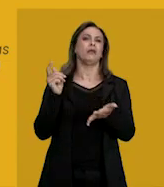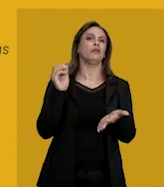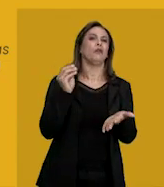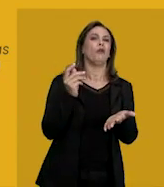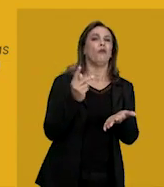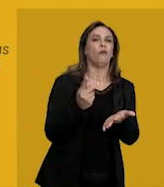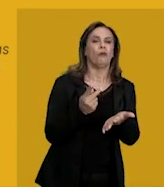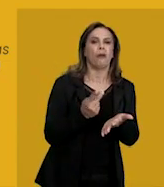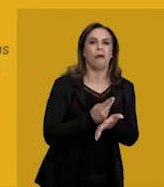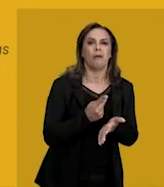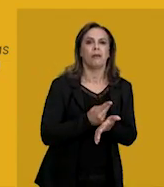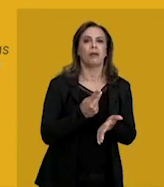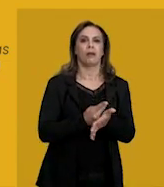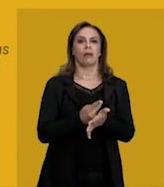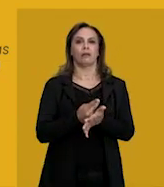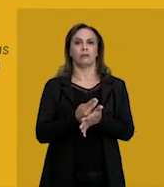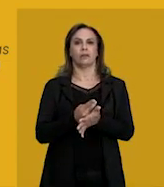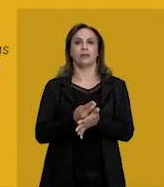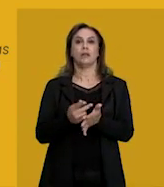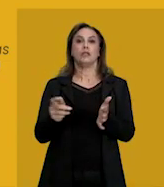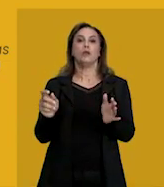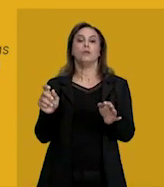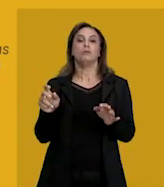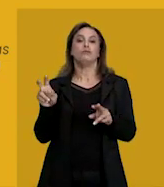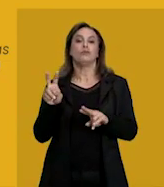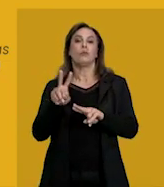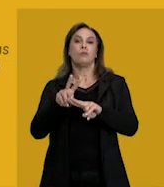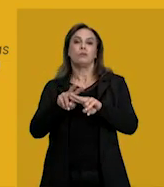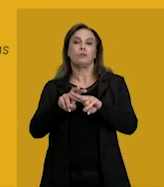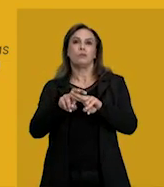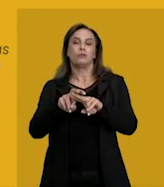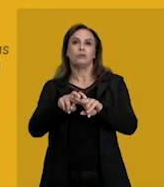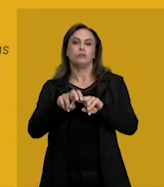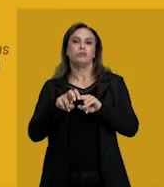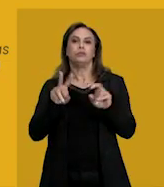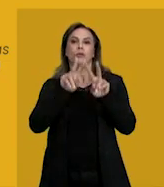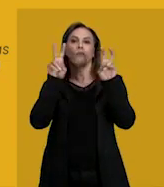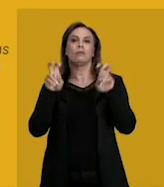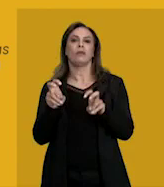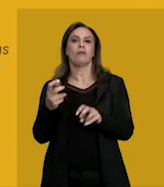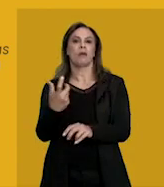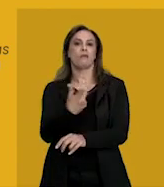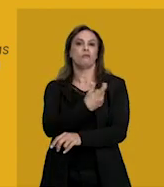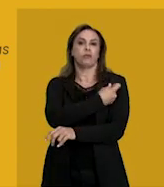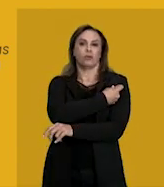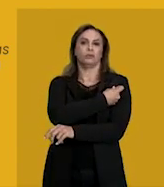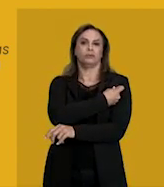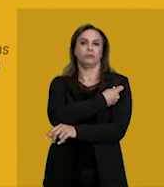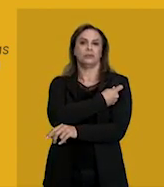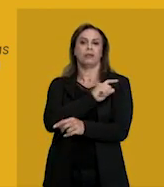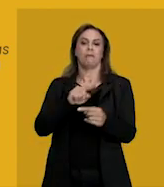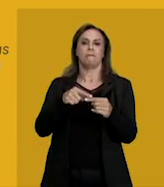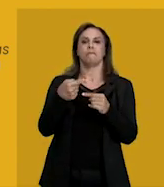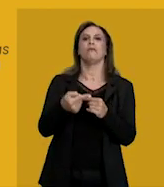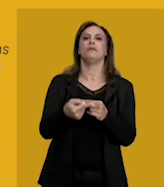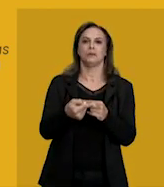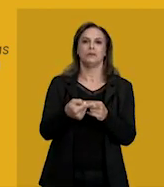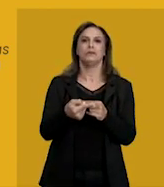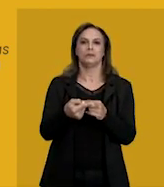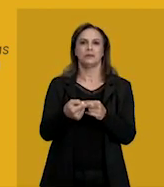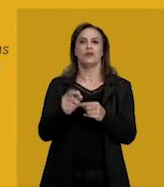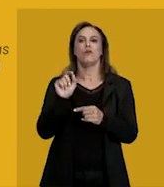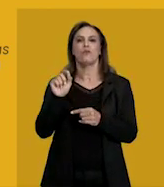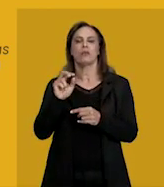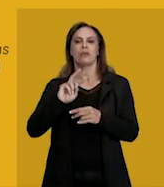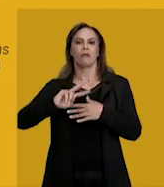as pessoas se vacinarem. Elas causam mais do que apenas ruído para selecionarmos conhecimentos que